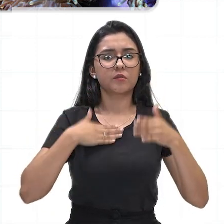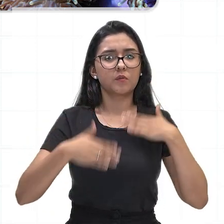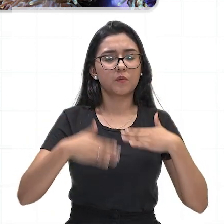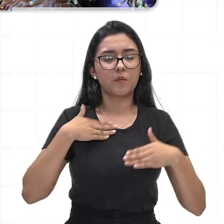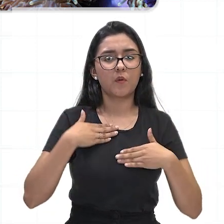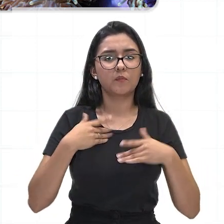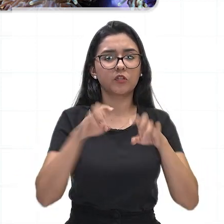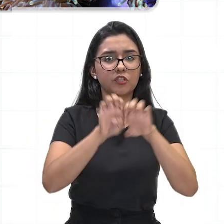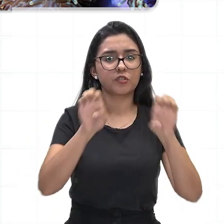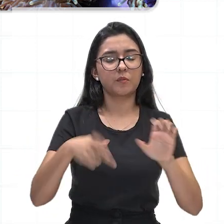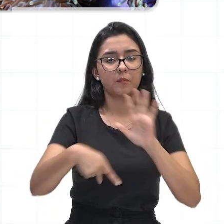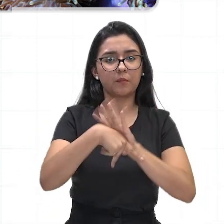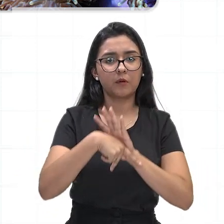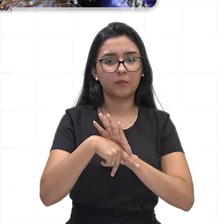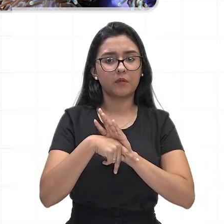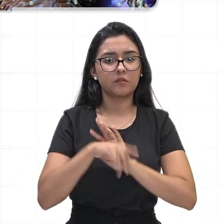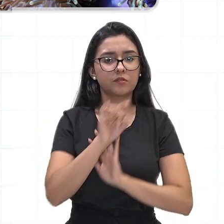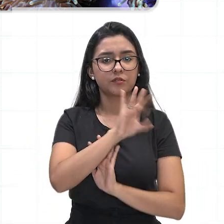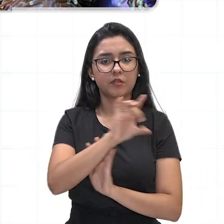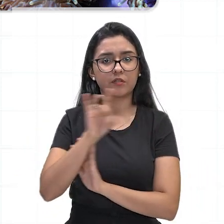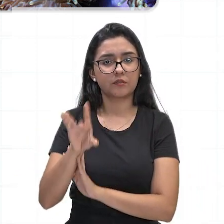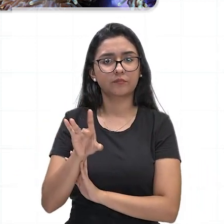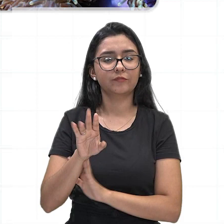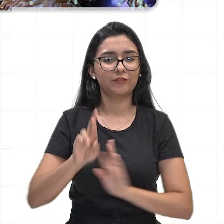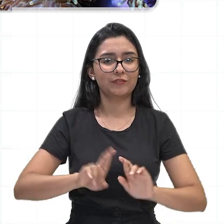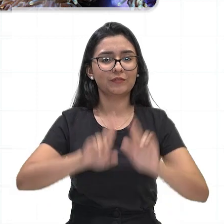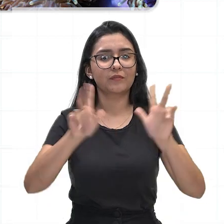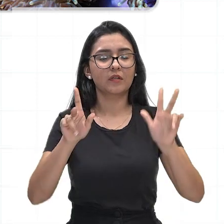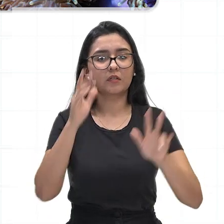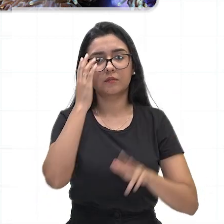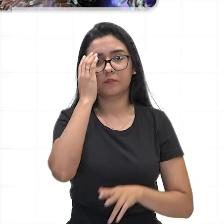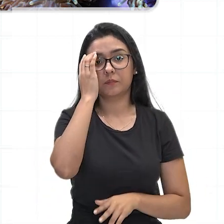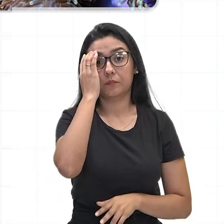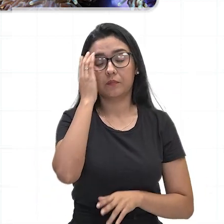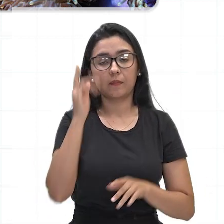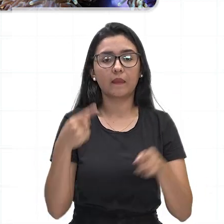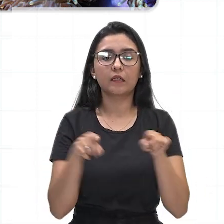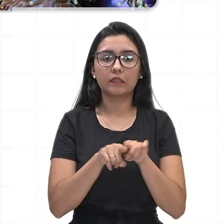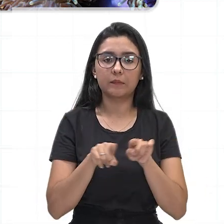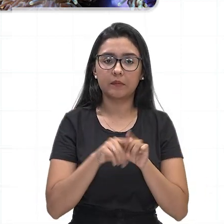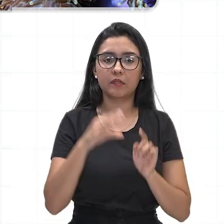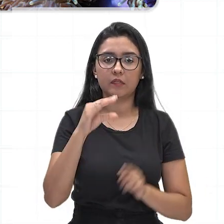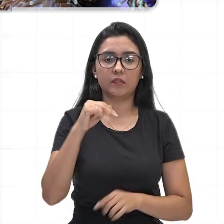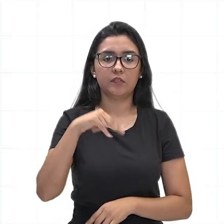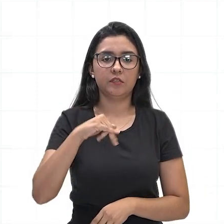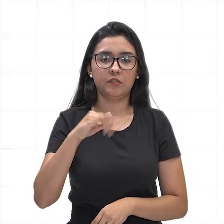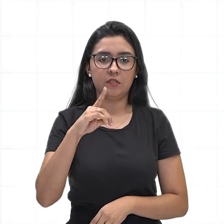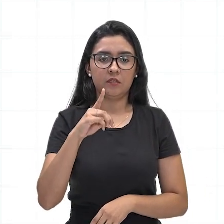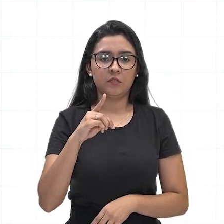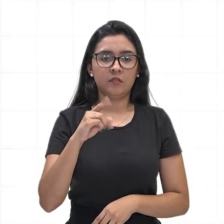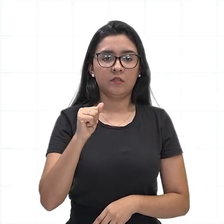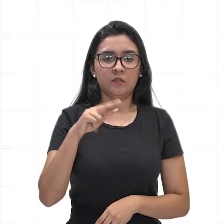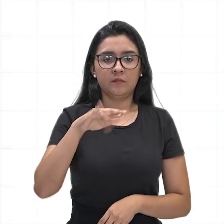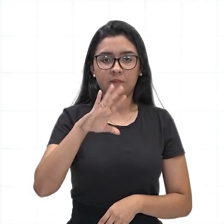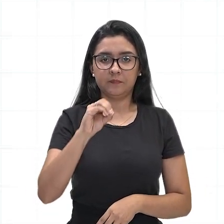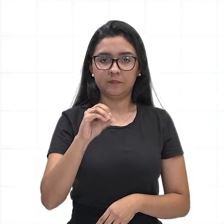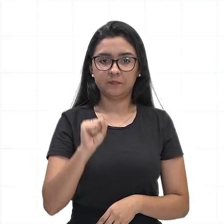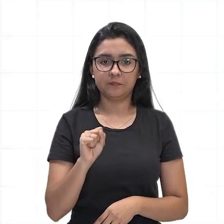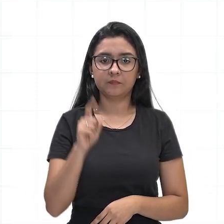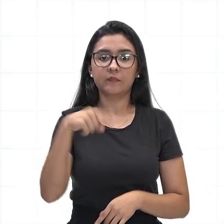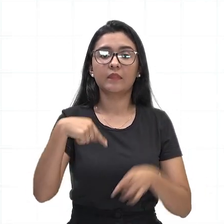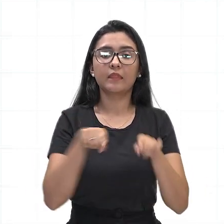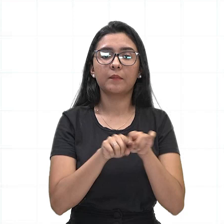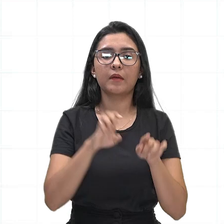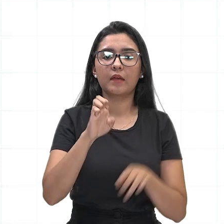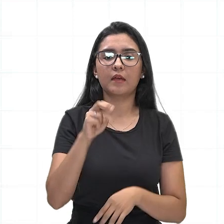no corpo, na organização corporal dos quinidários. Bom, os quinidários também são eumatozoários, ou